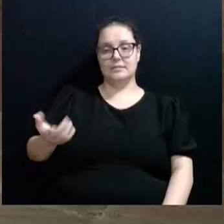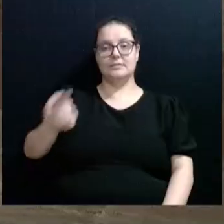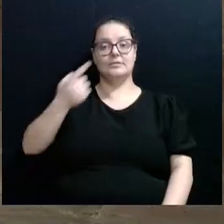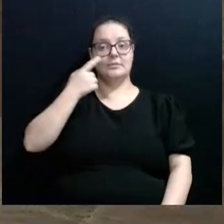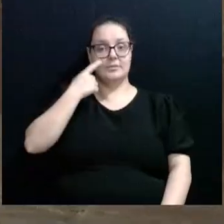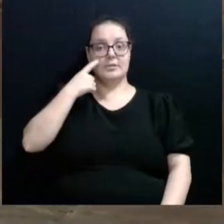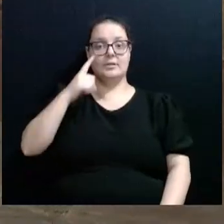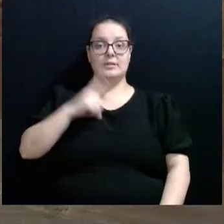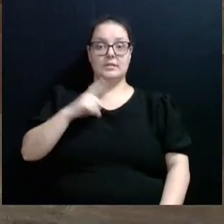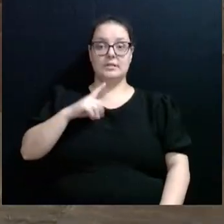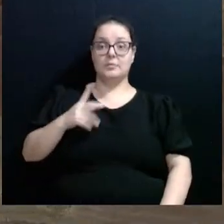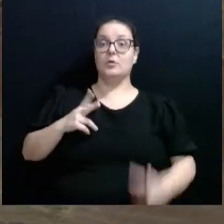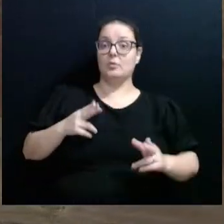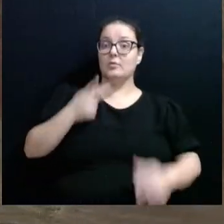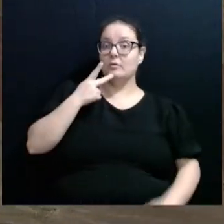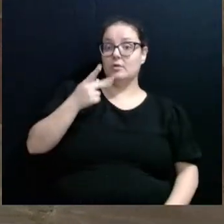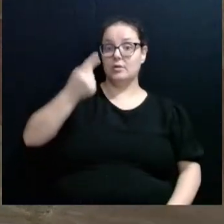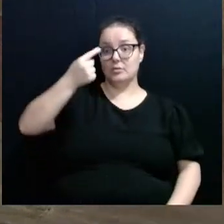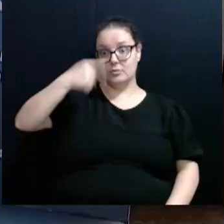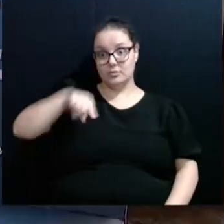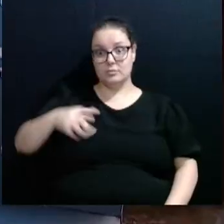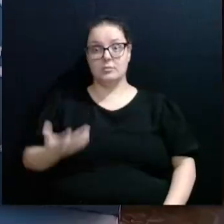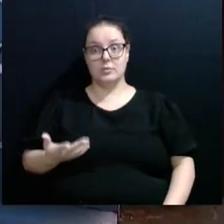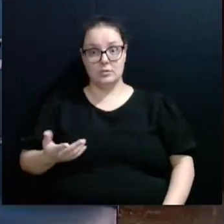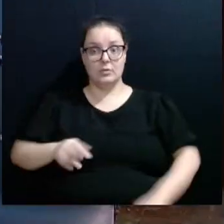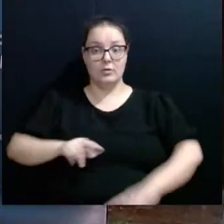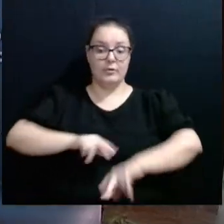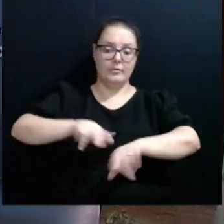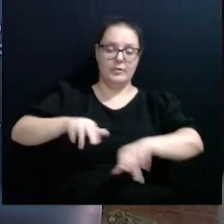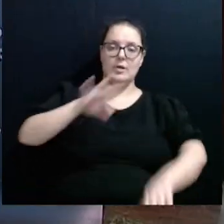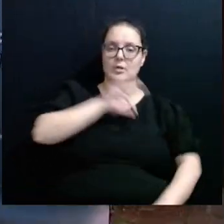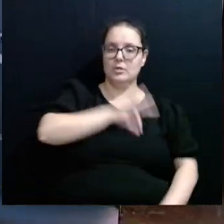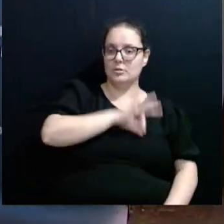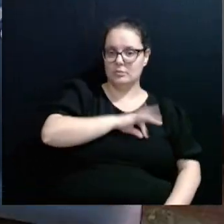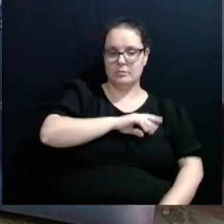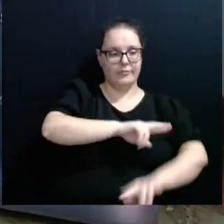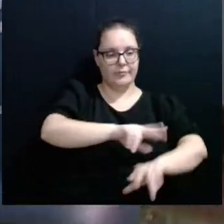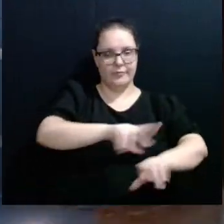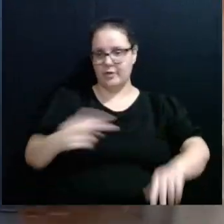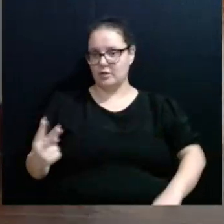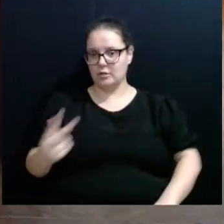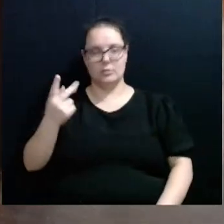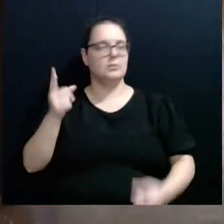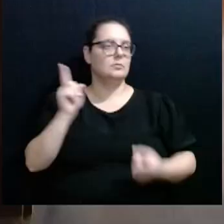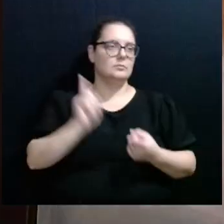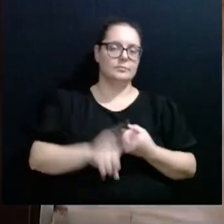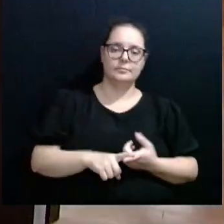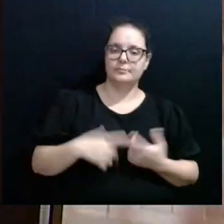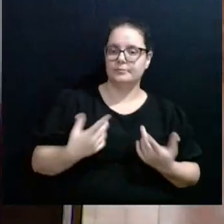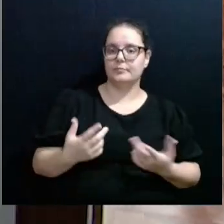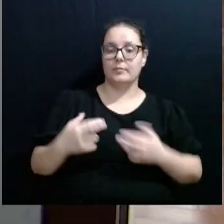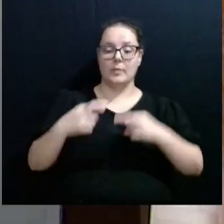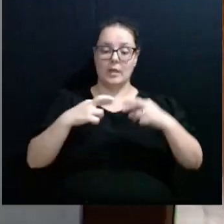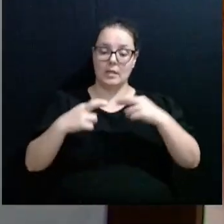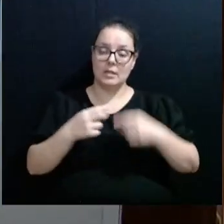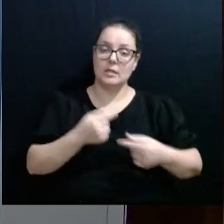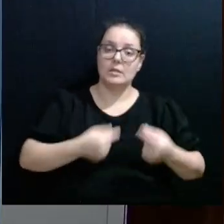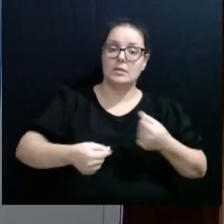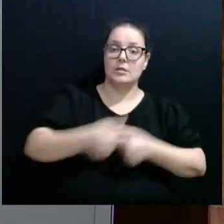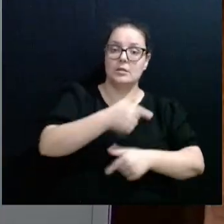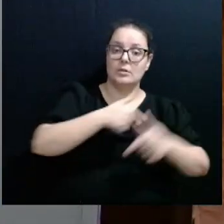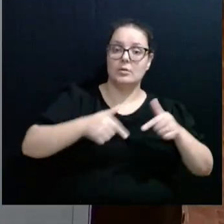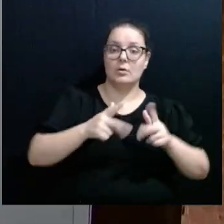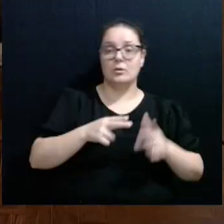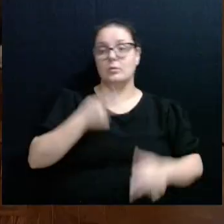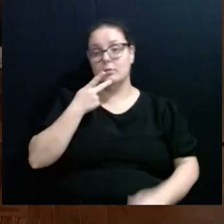falei, além dos perfis, diversas remunerações, dentre elas a gente tem aí analista de mercado, como você falou, que um salário